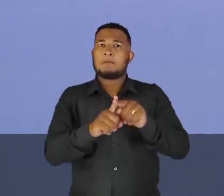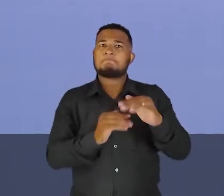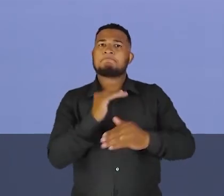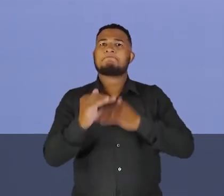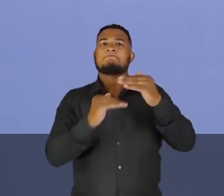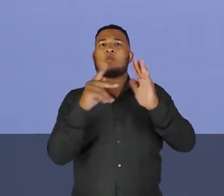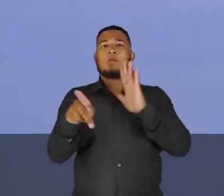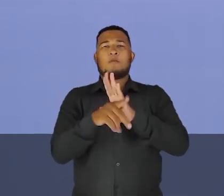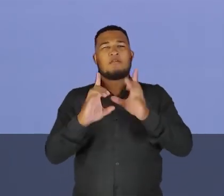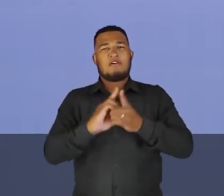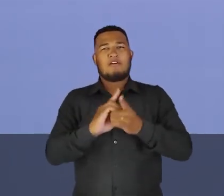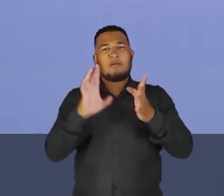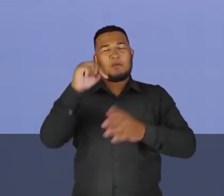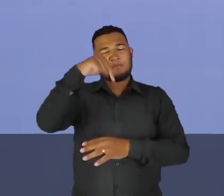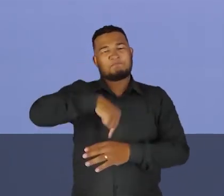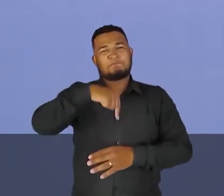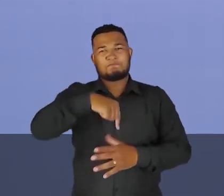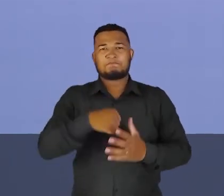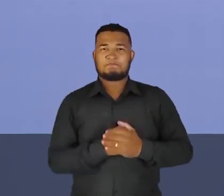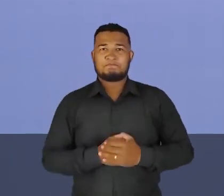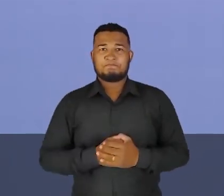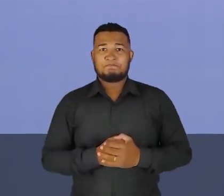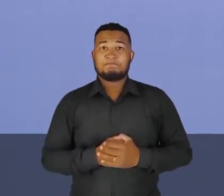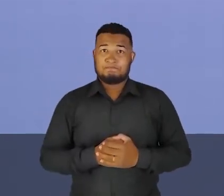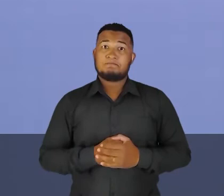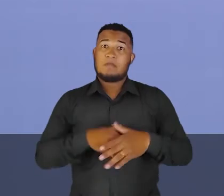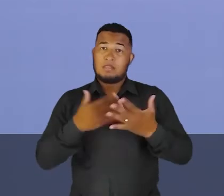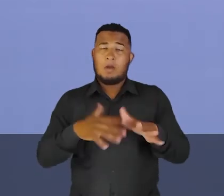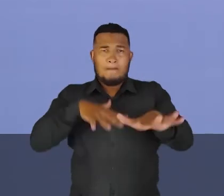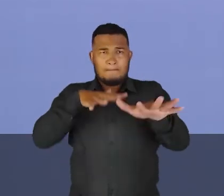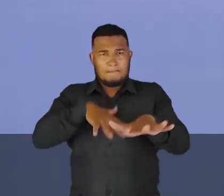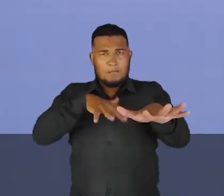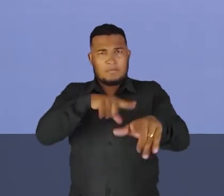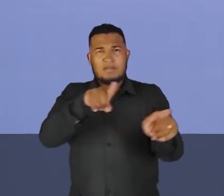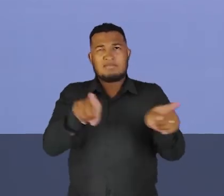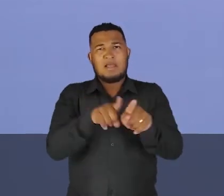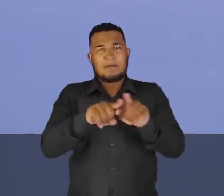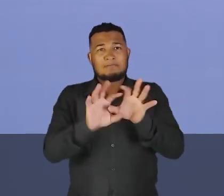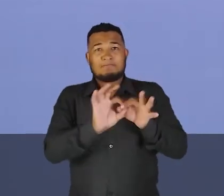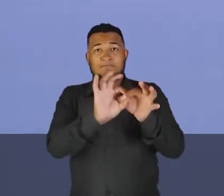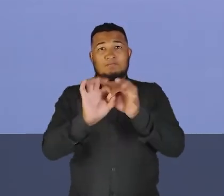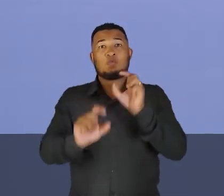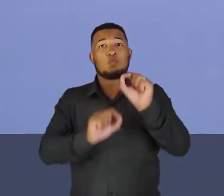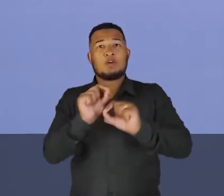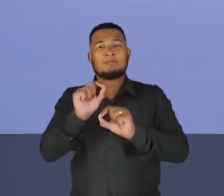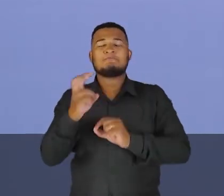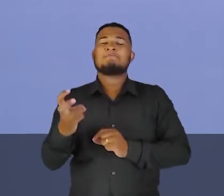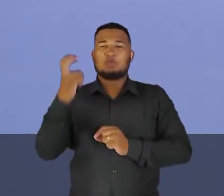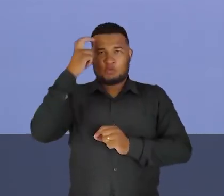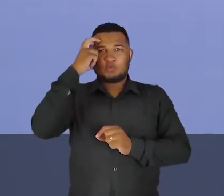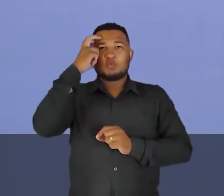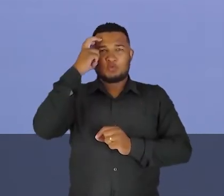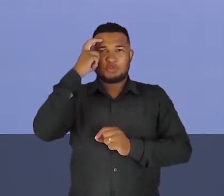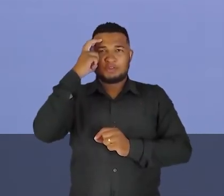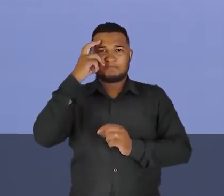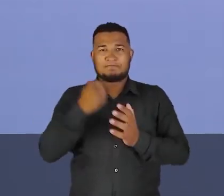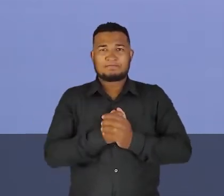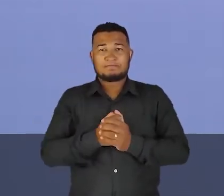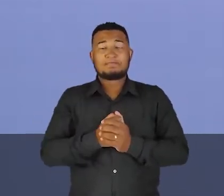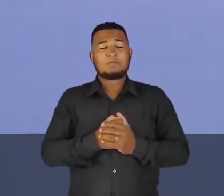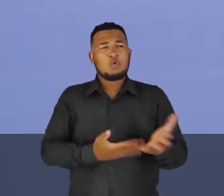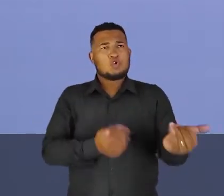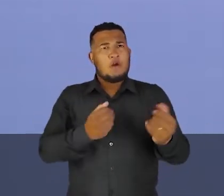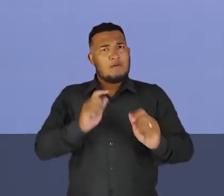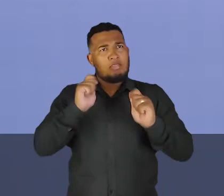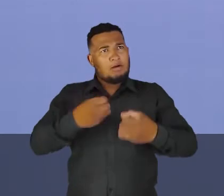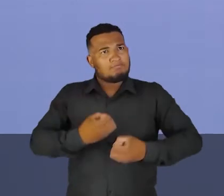da democracia do país, tá? Bom, esses movimentos também estão atrelados à questão da cultura. Vamos falar um pouquinho de cultura, né? Os jovens se